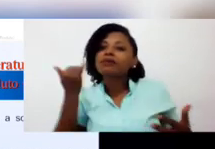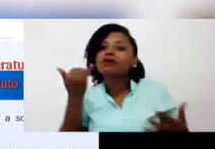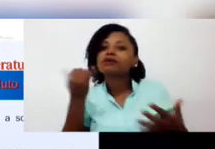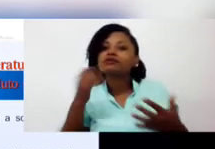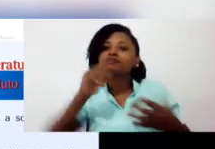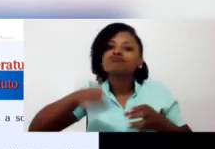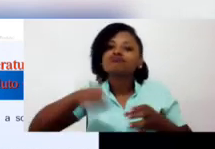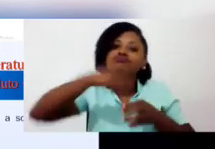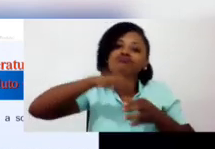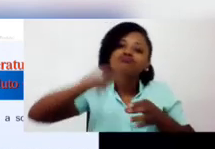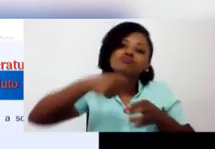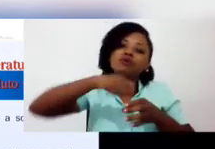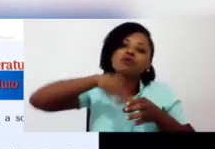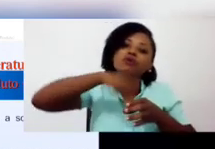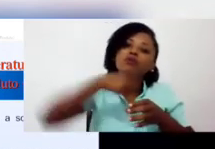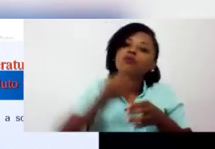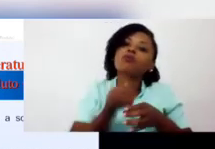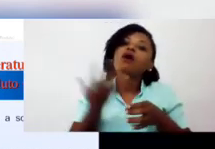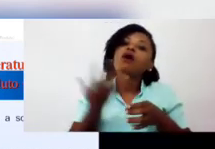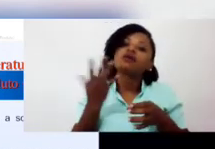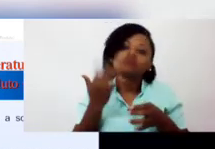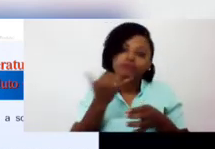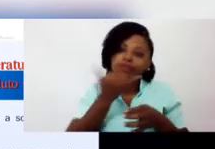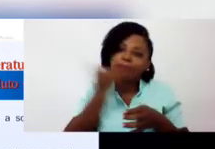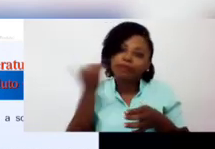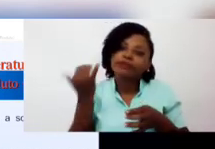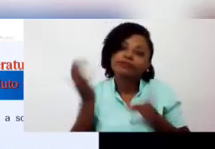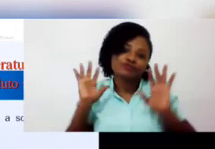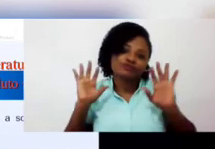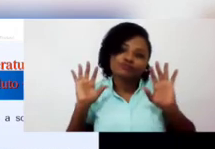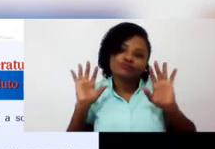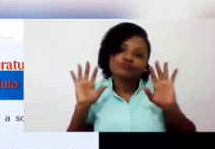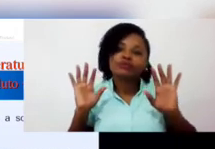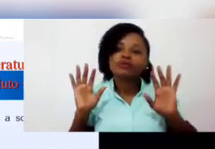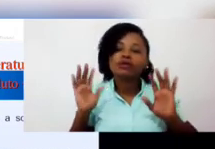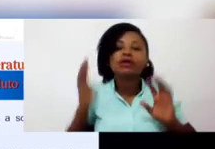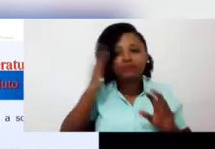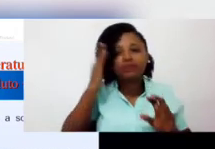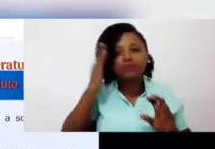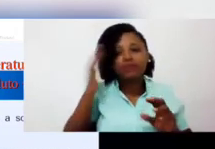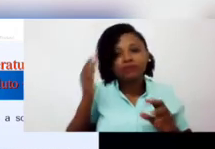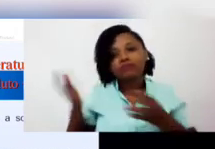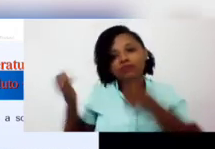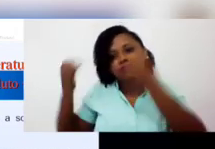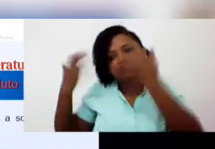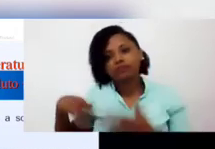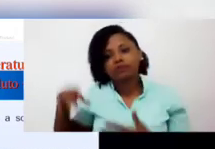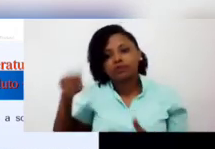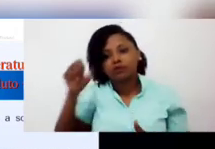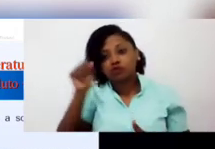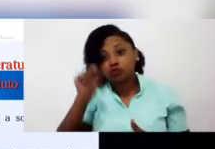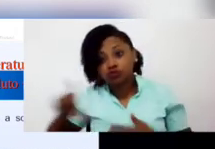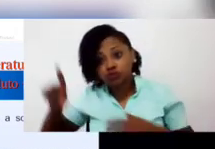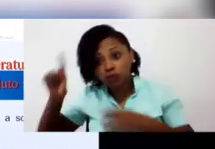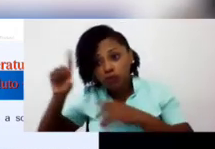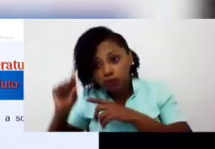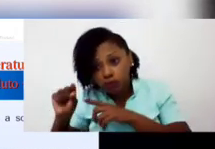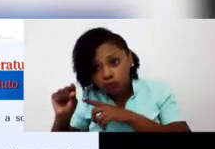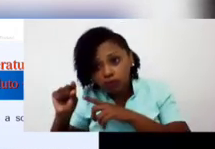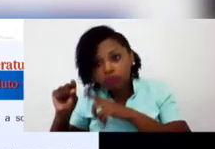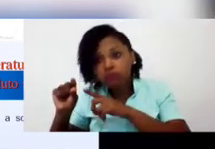depende única e exclusivamente do número de partículas. Não interessa a natureza, lógico que estamos falando aqui